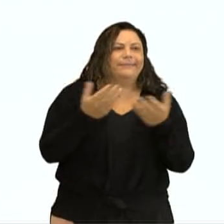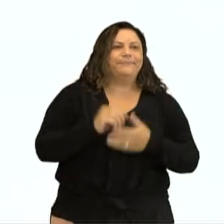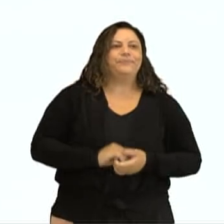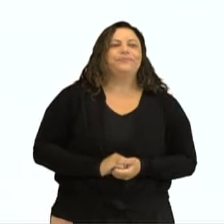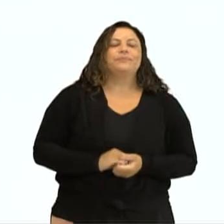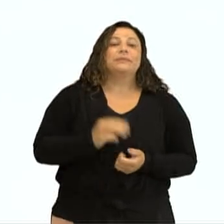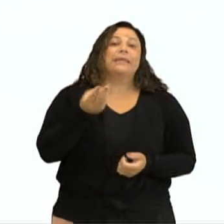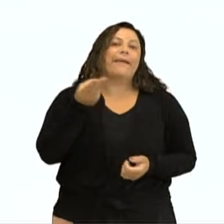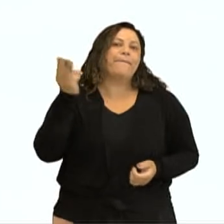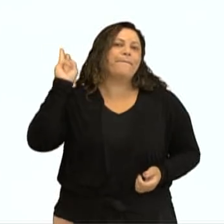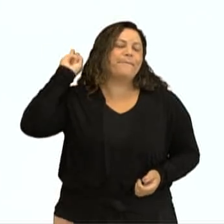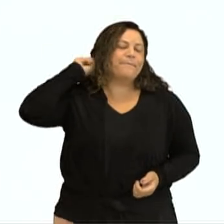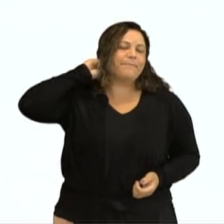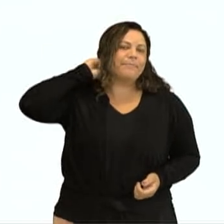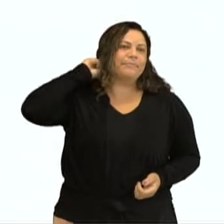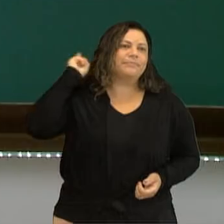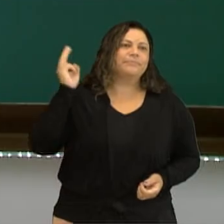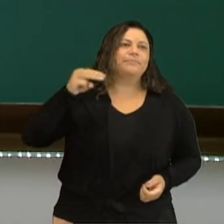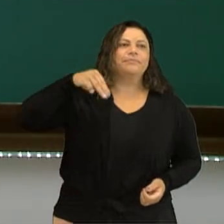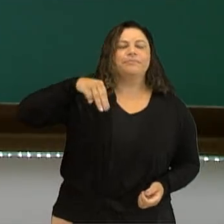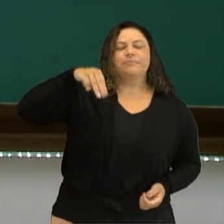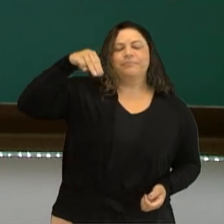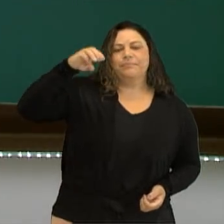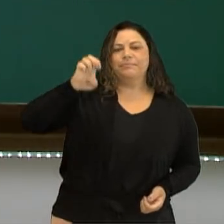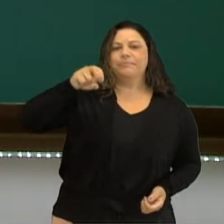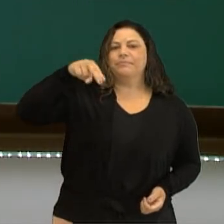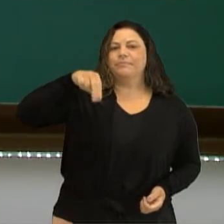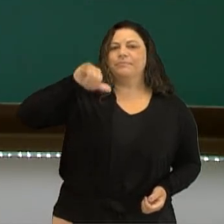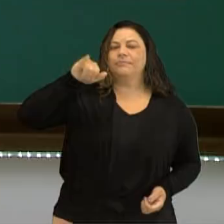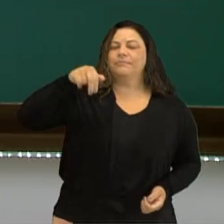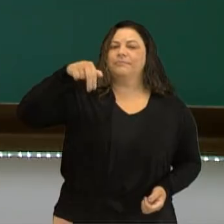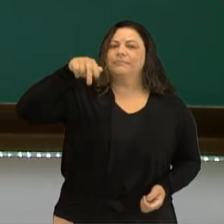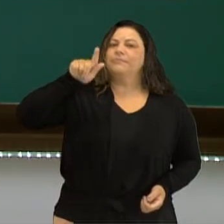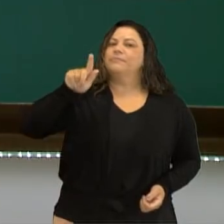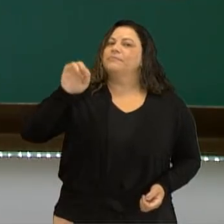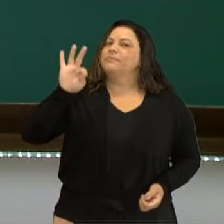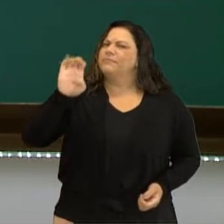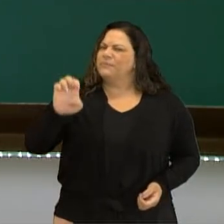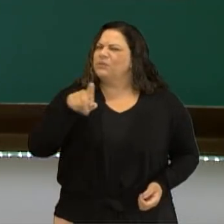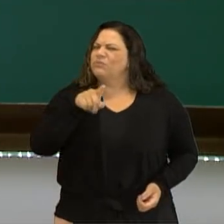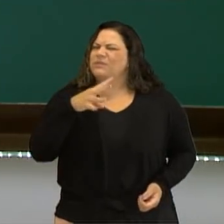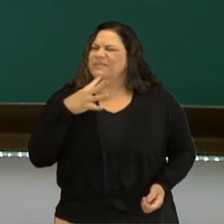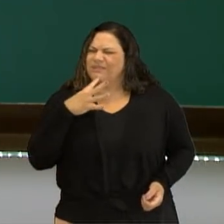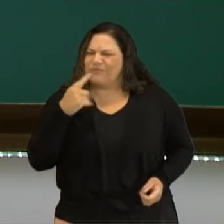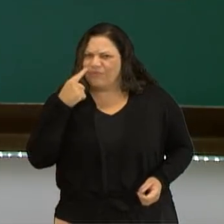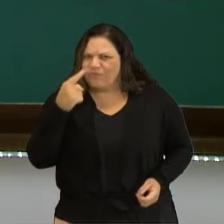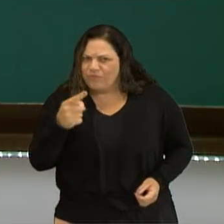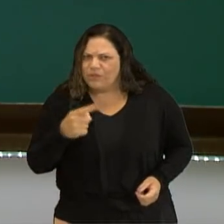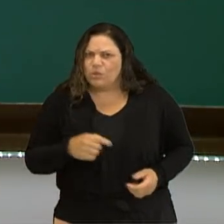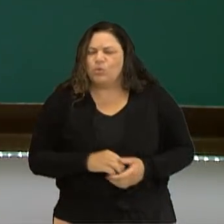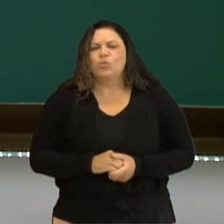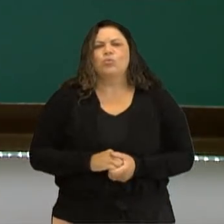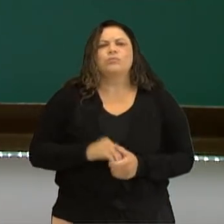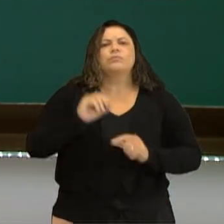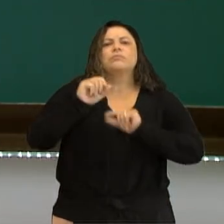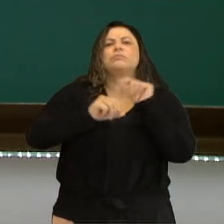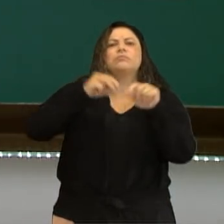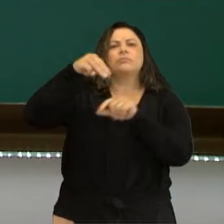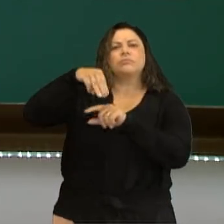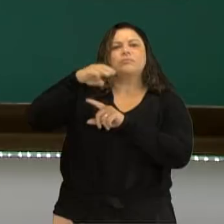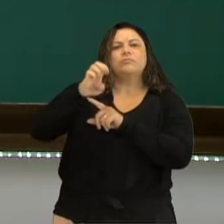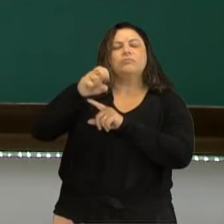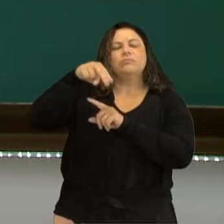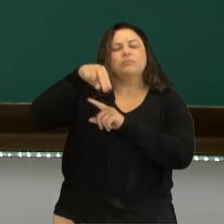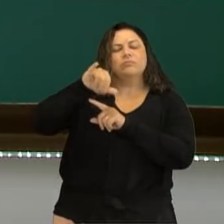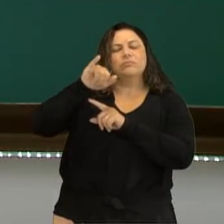meningite meningocócica, que é uma inflamação nas meninges. Você já ouviu falar das meninges? Meninge é um